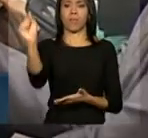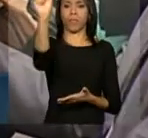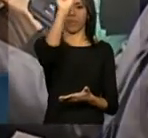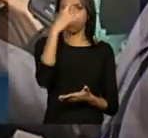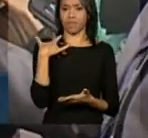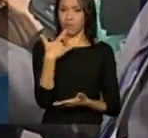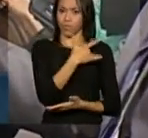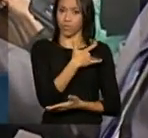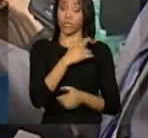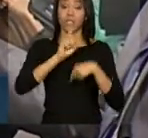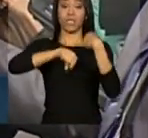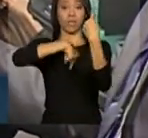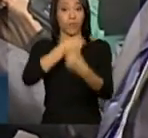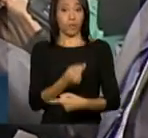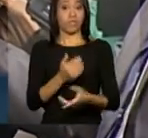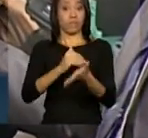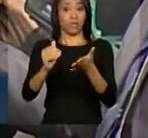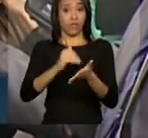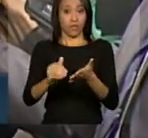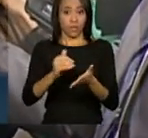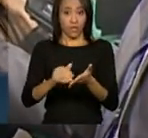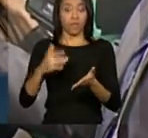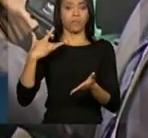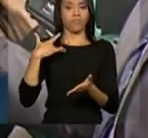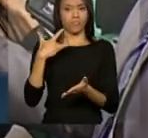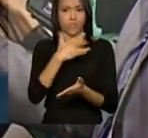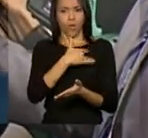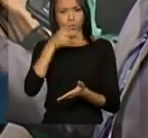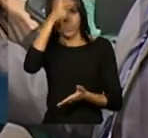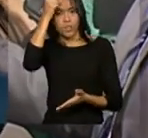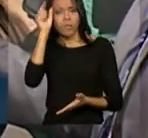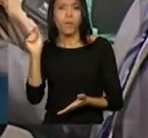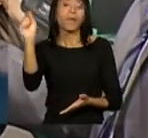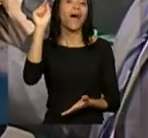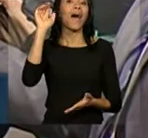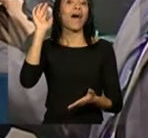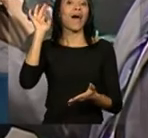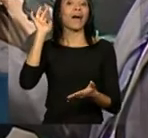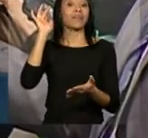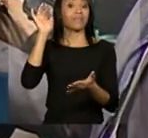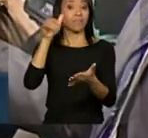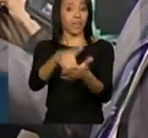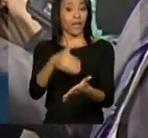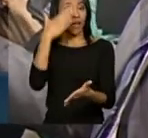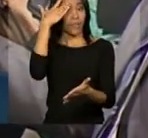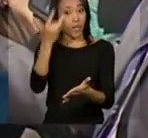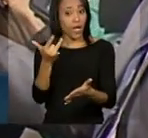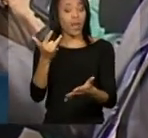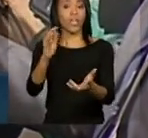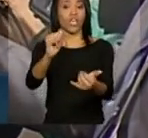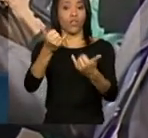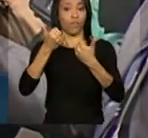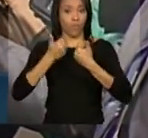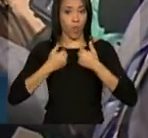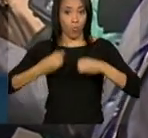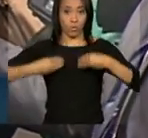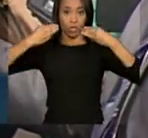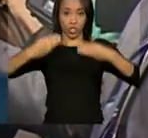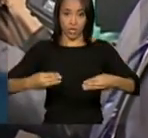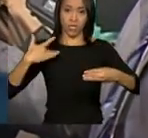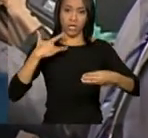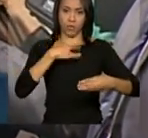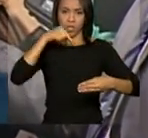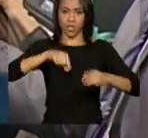checar com as questões municipais de saúde Elas têm até amanhã à noite para informar o Ministério da Saúde de